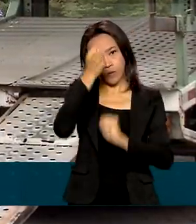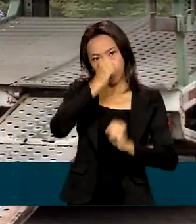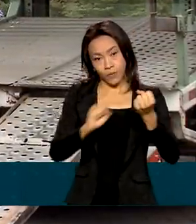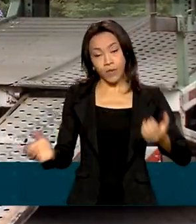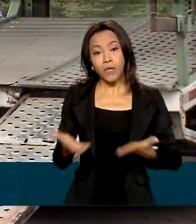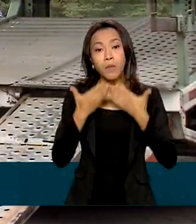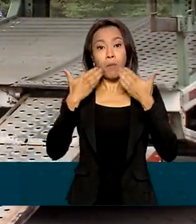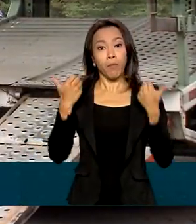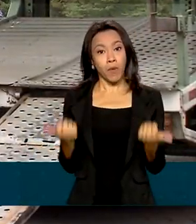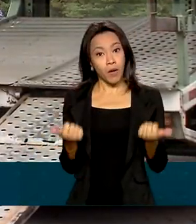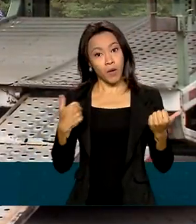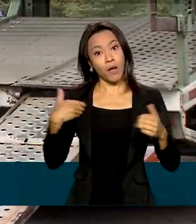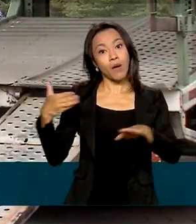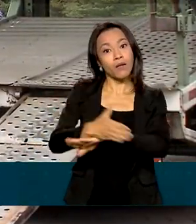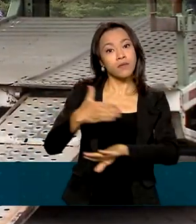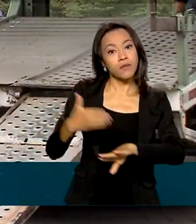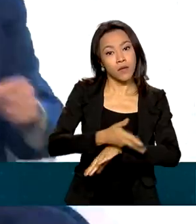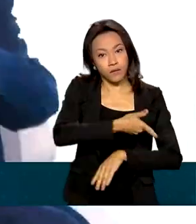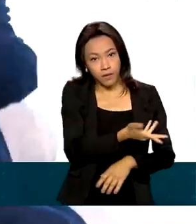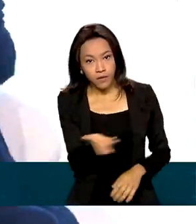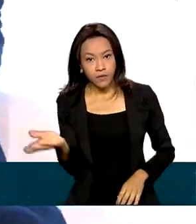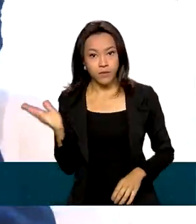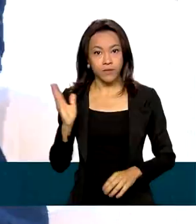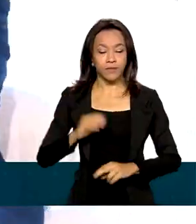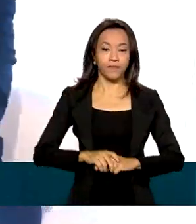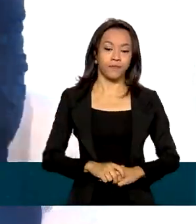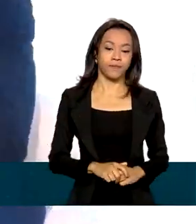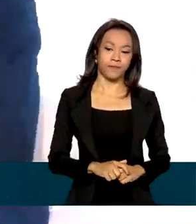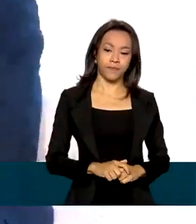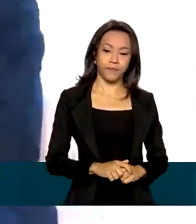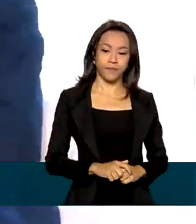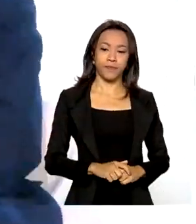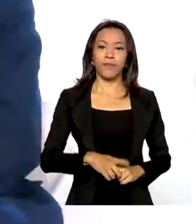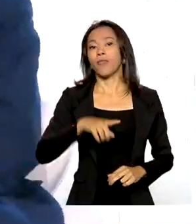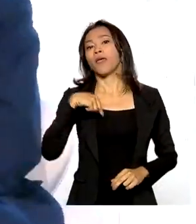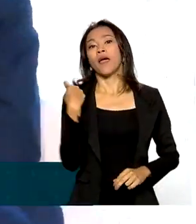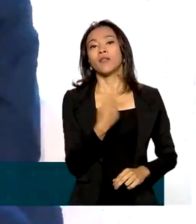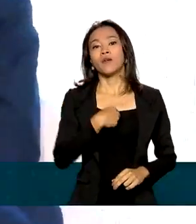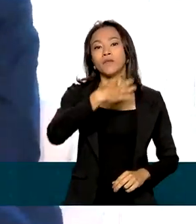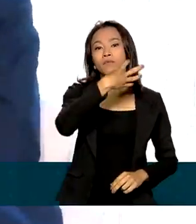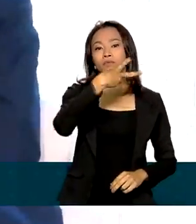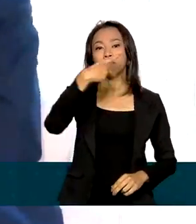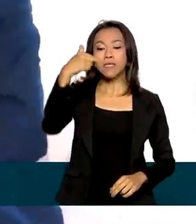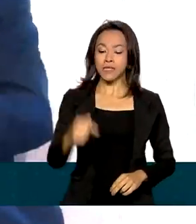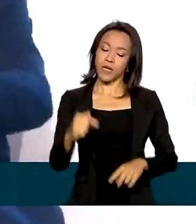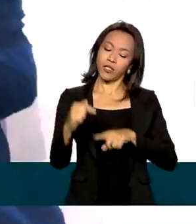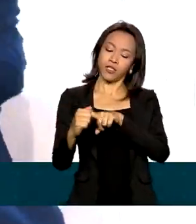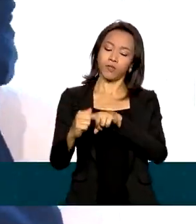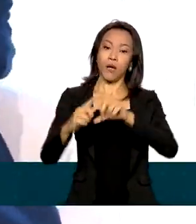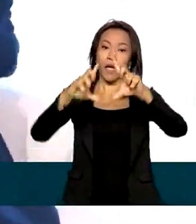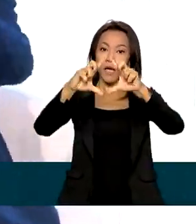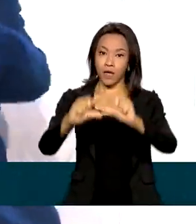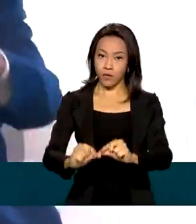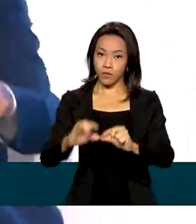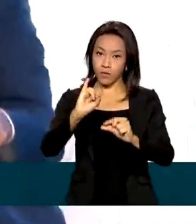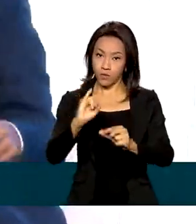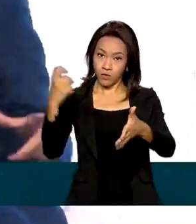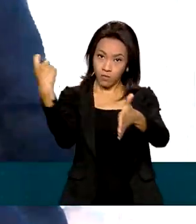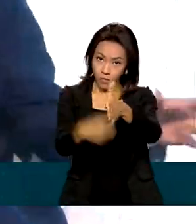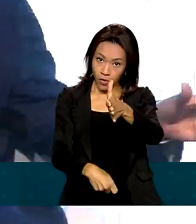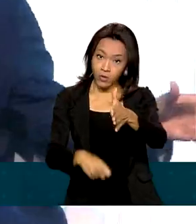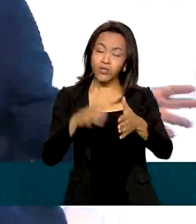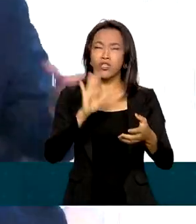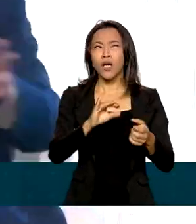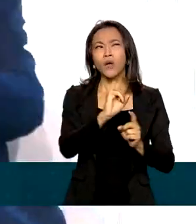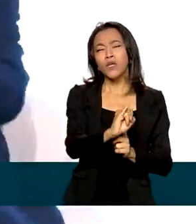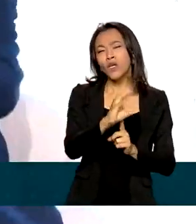melhorar o acesso aos bens de consumo. É a nossa sétima redução de impostos agora. Nós já acertamos a redução do